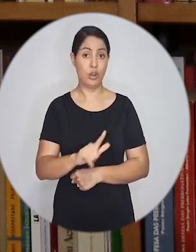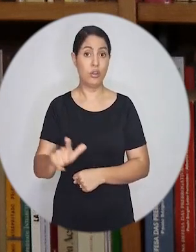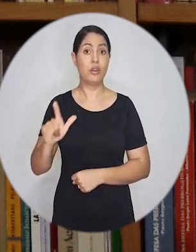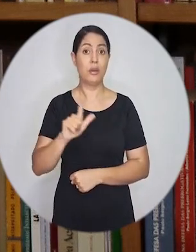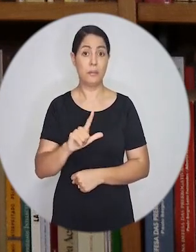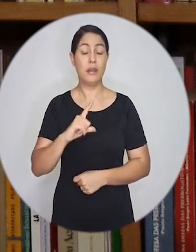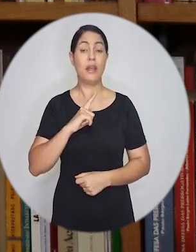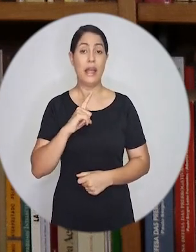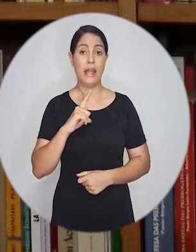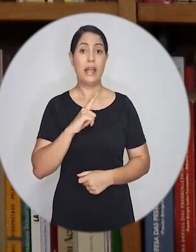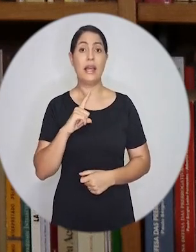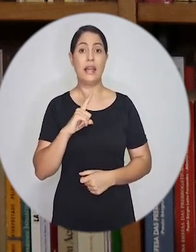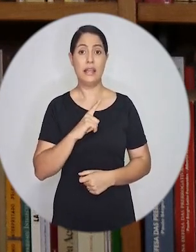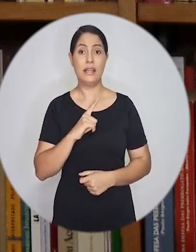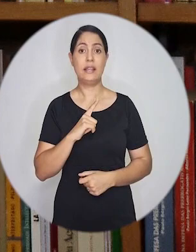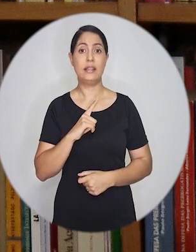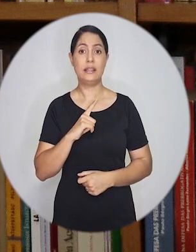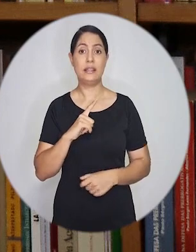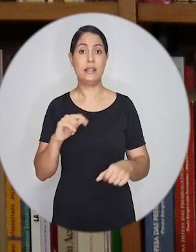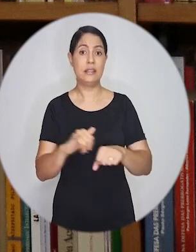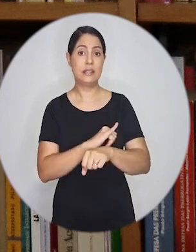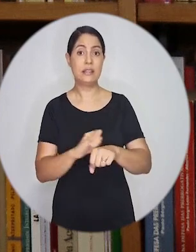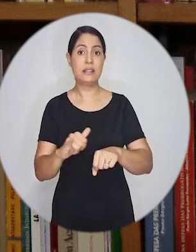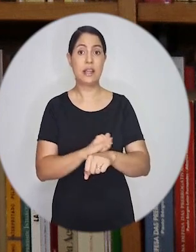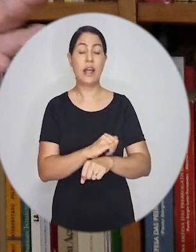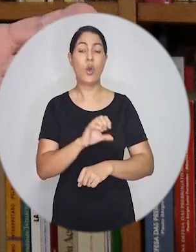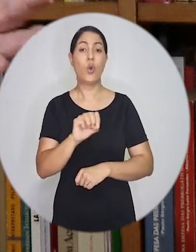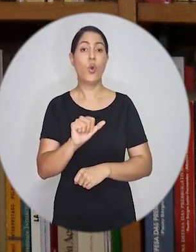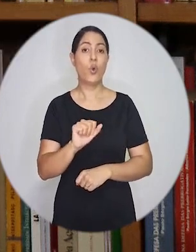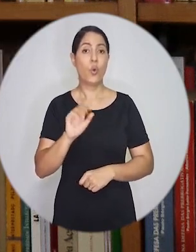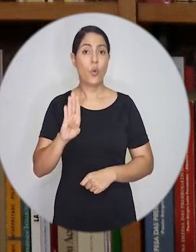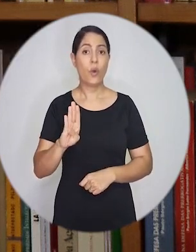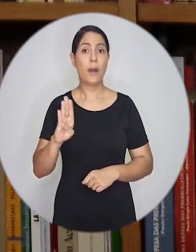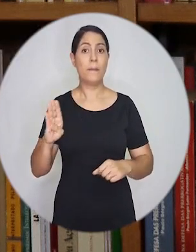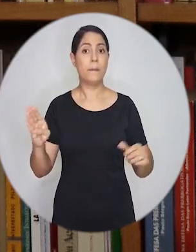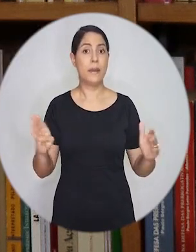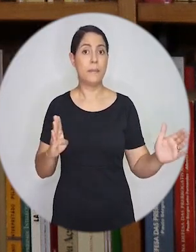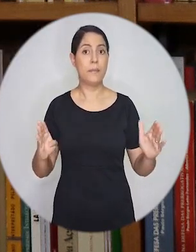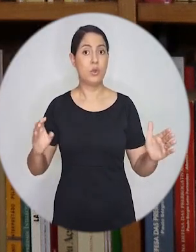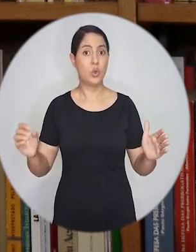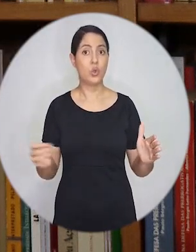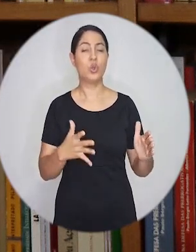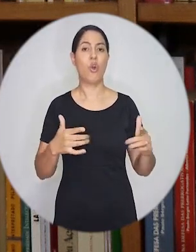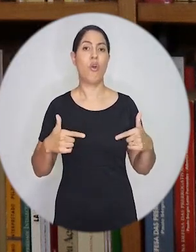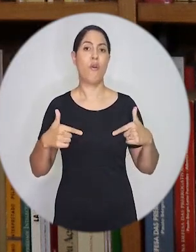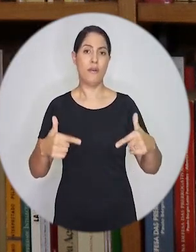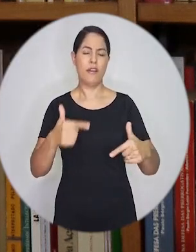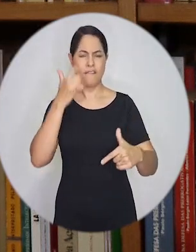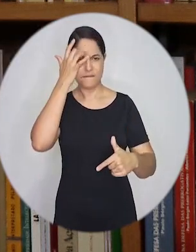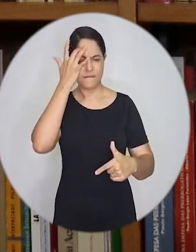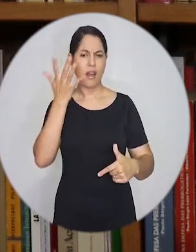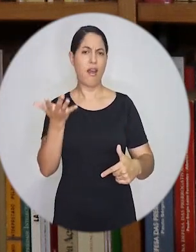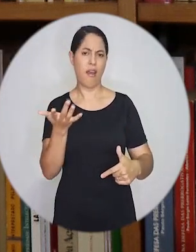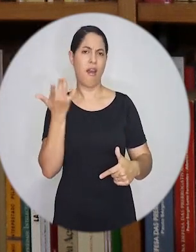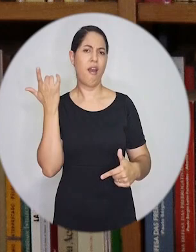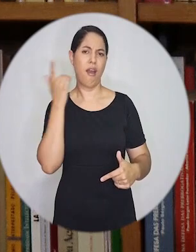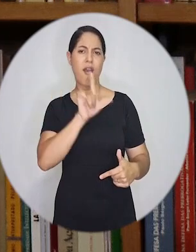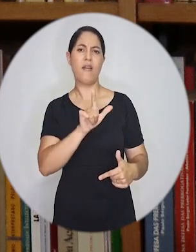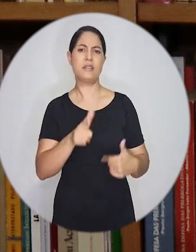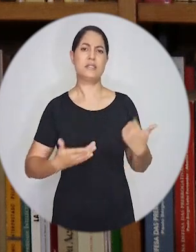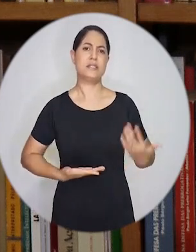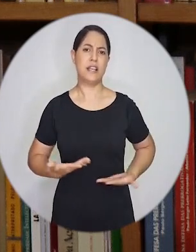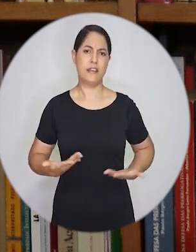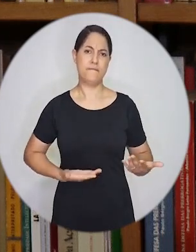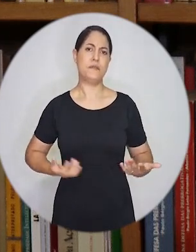acontecer, transformam o saguão de entrada da ordem com